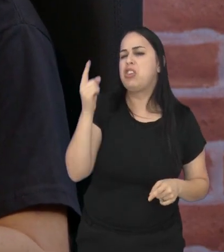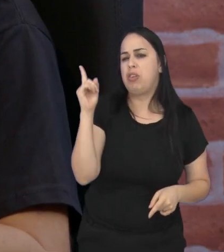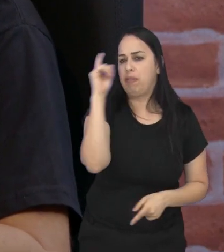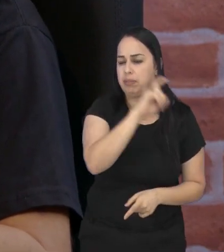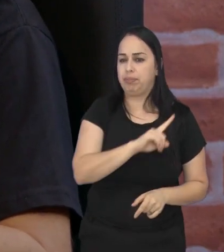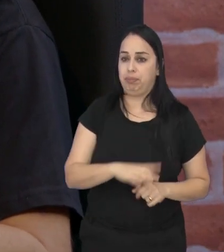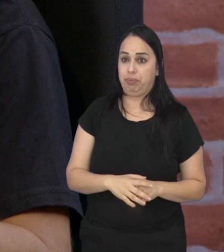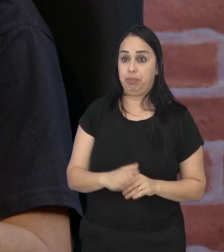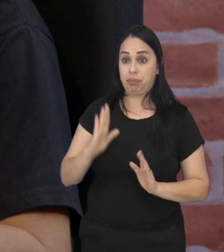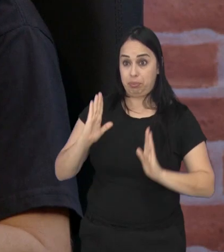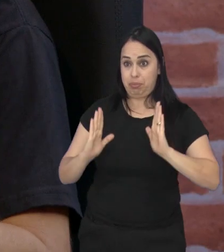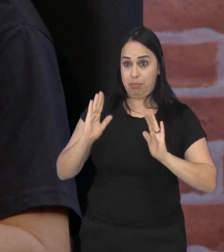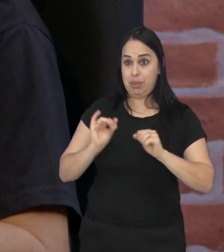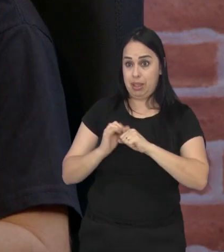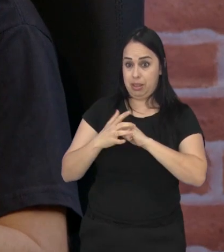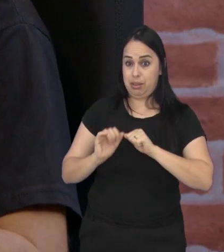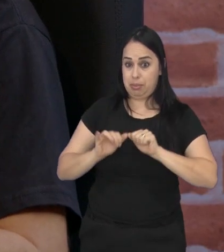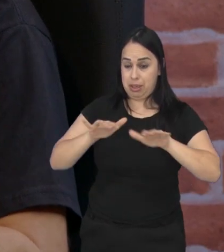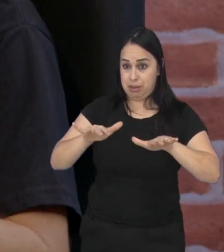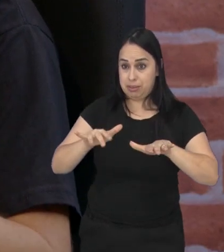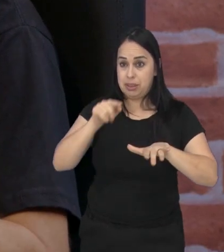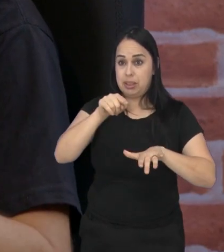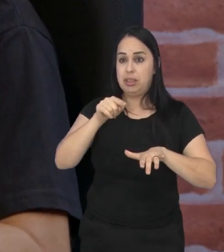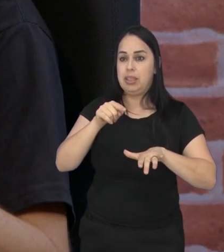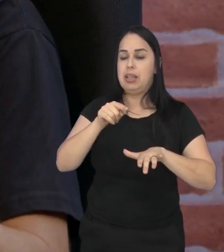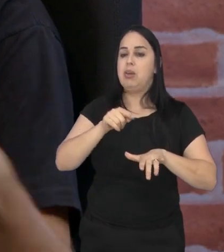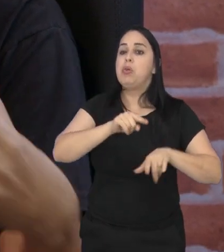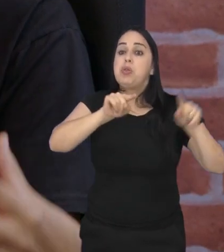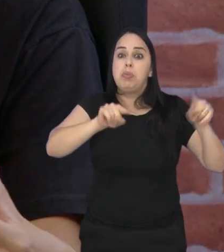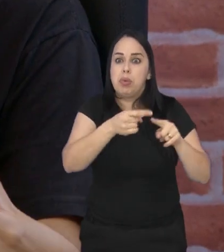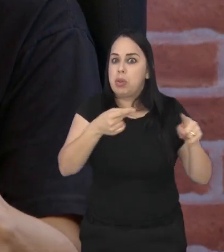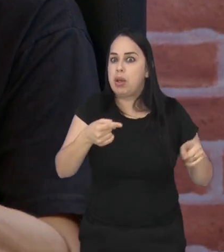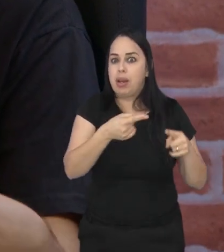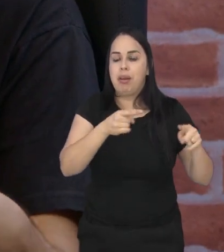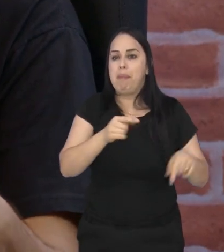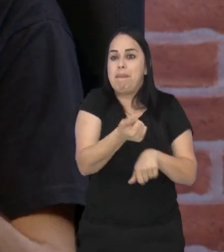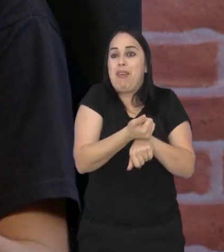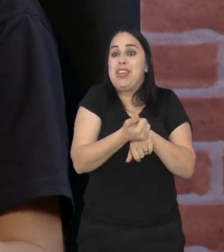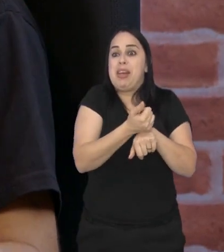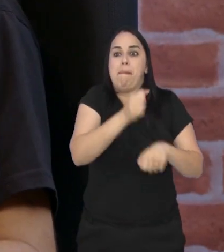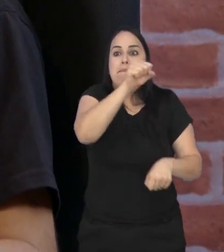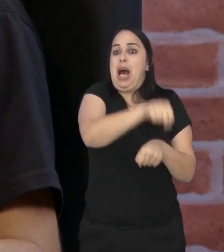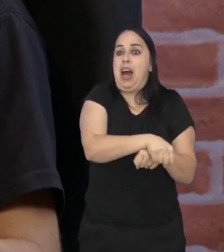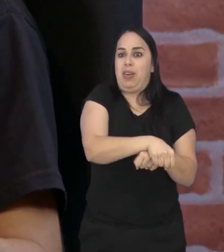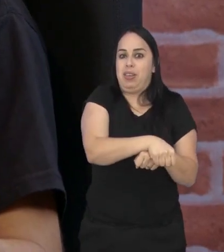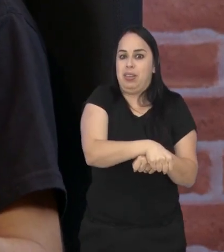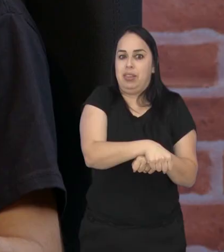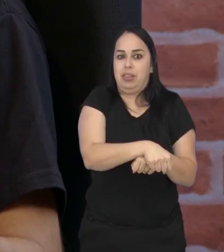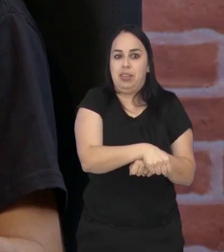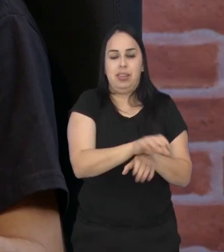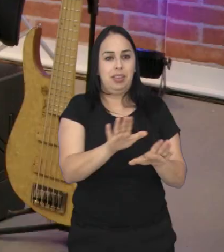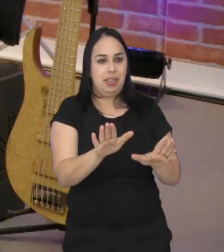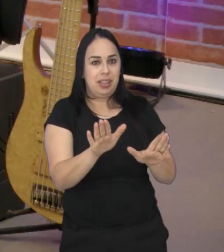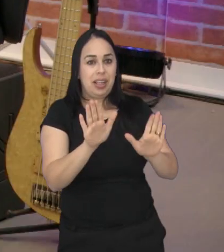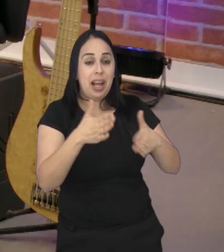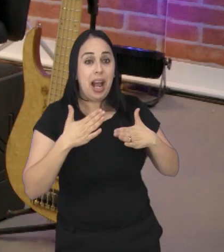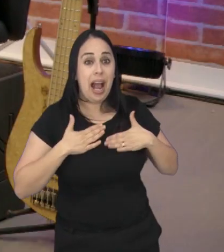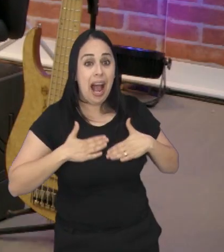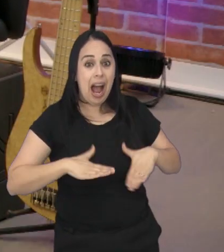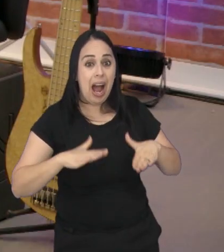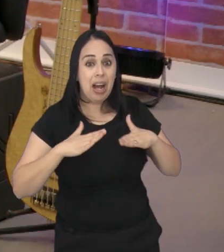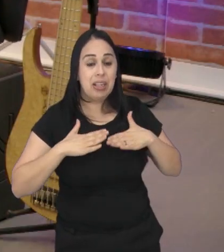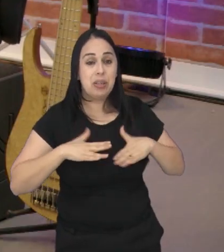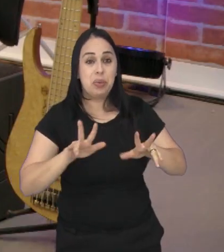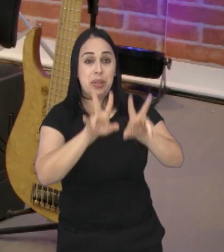por exemplo, cara, o que eu vi de músicos que tiveram que parar a profissão e buscar uma outra profissão... Não vamos falar da pandemia agora,